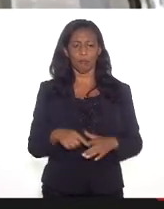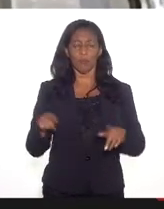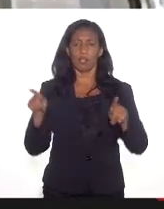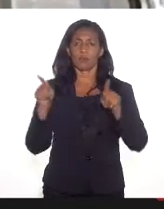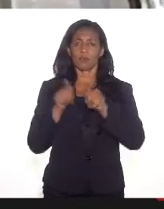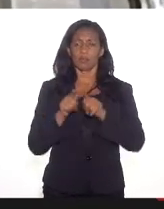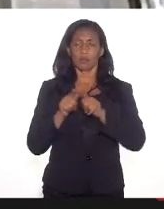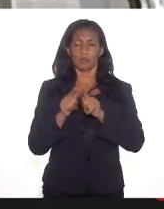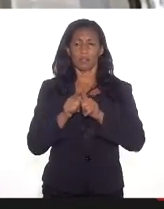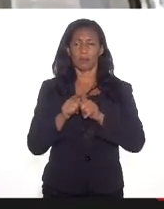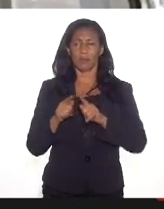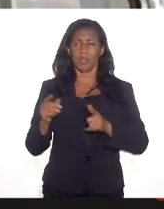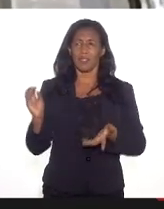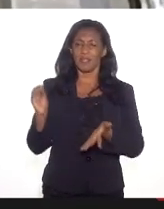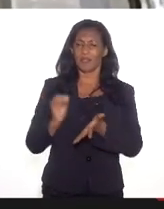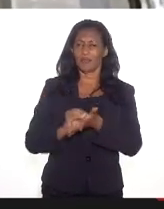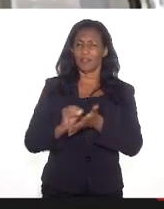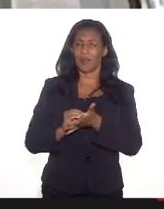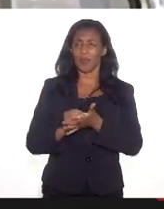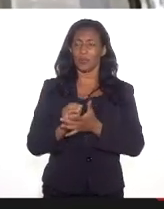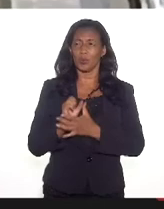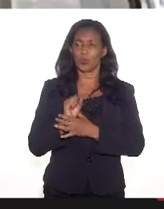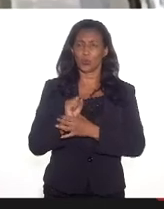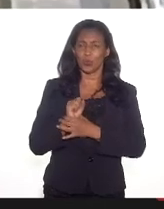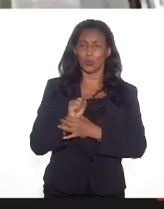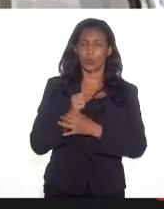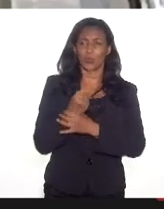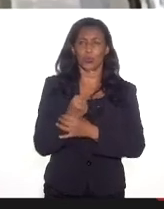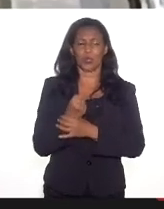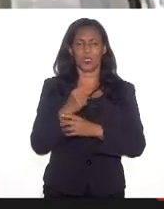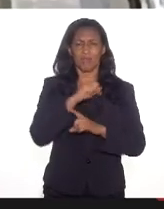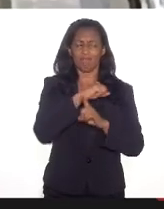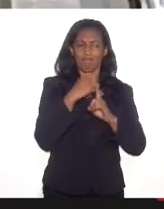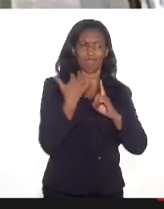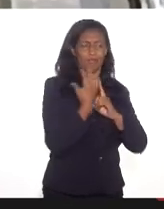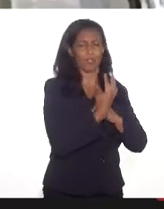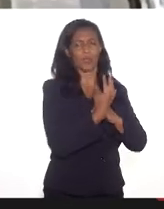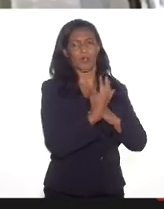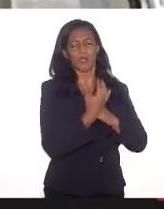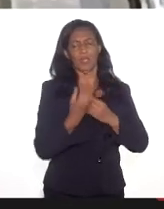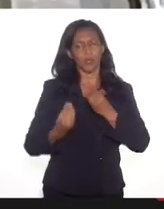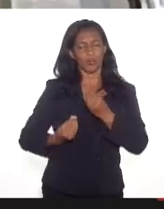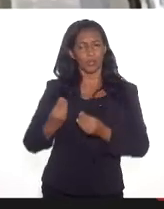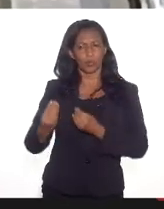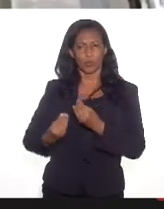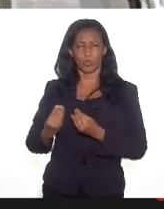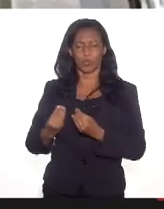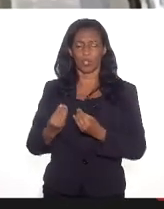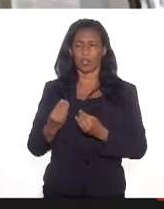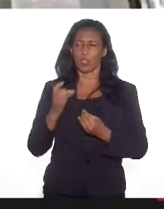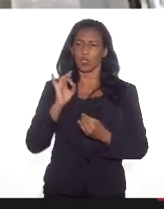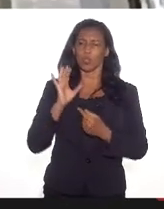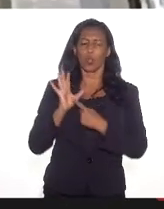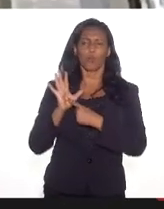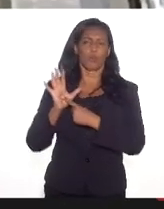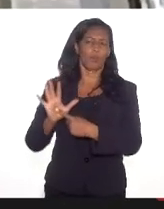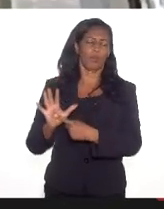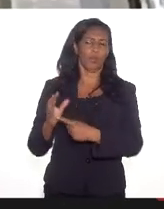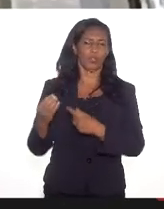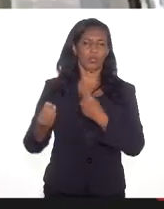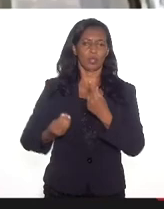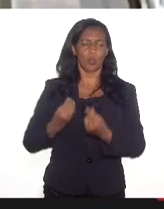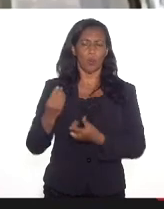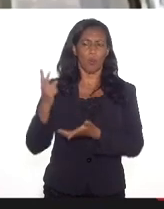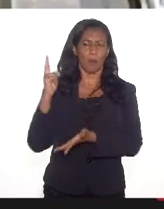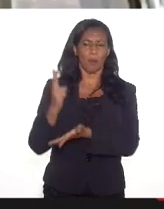essa insegurança numa sociedade como essa só vai revelar os modos também operantes desse